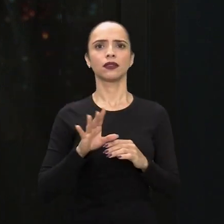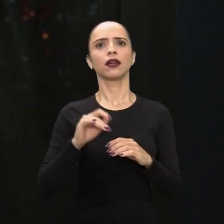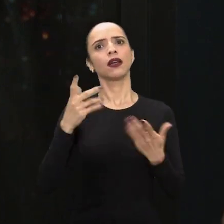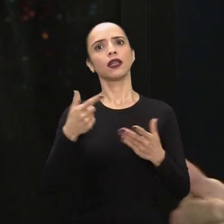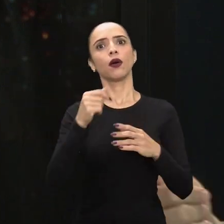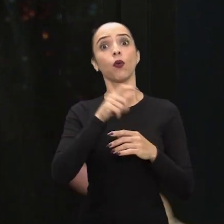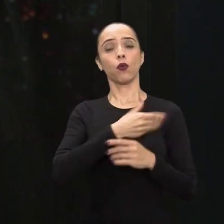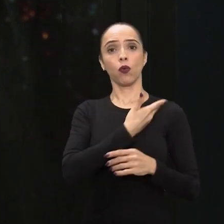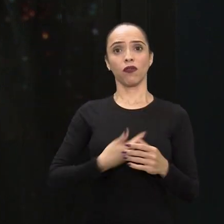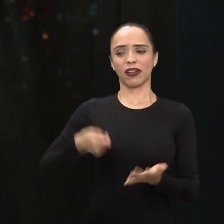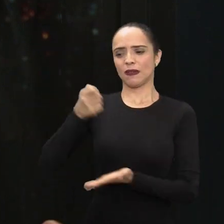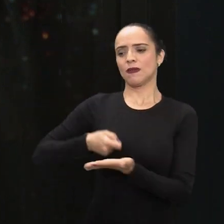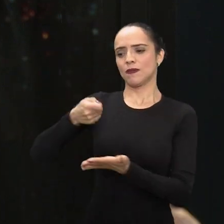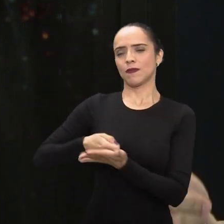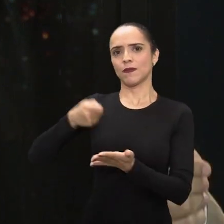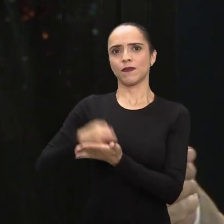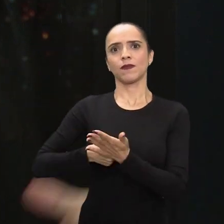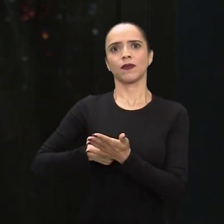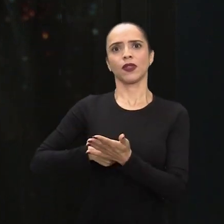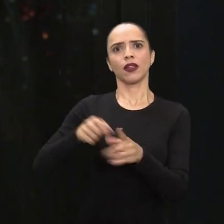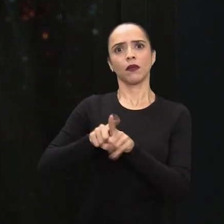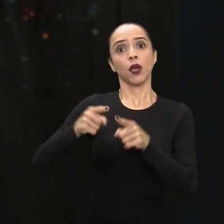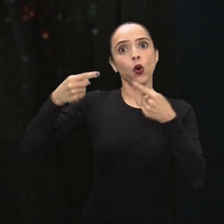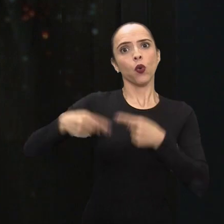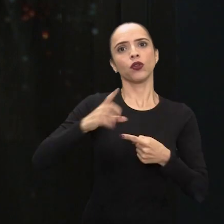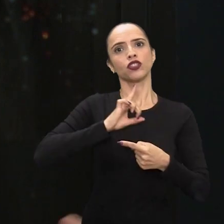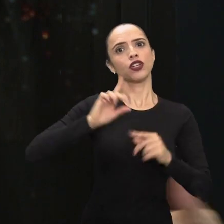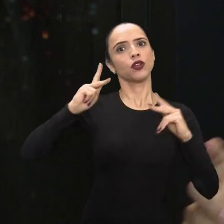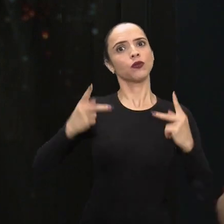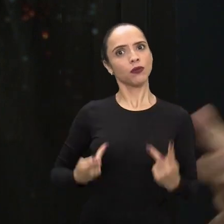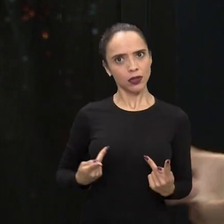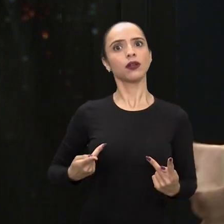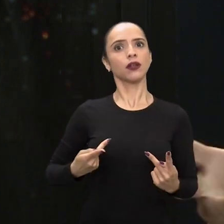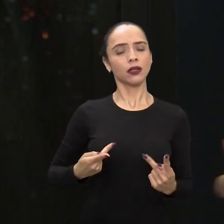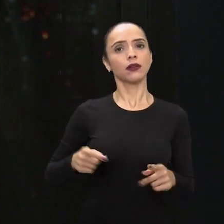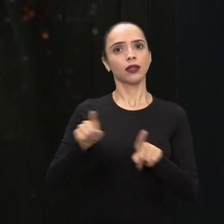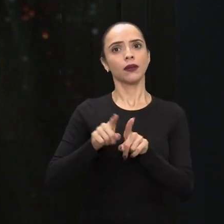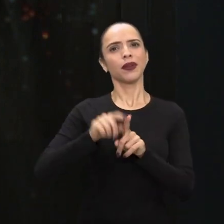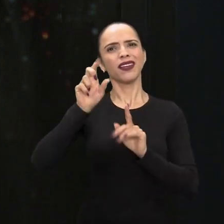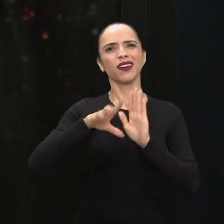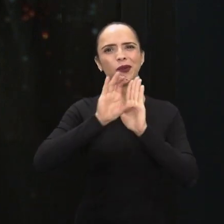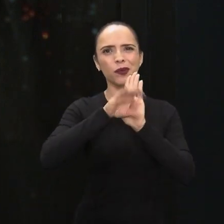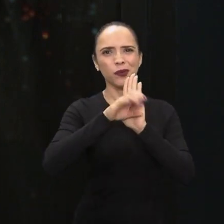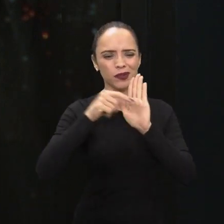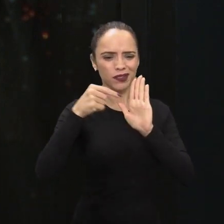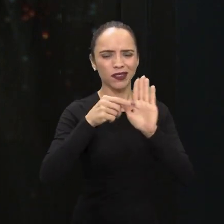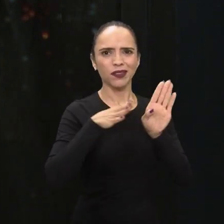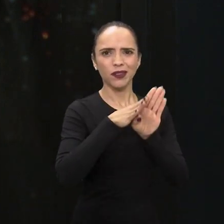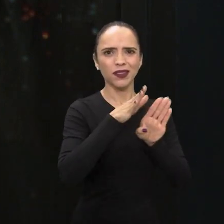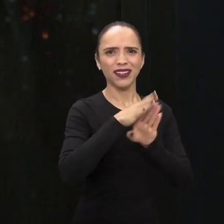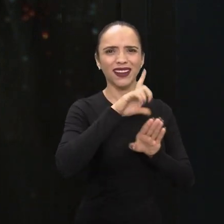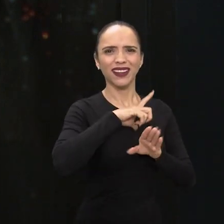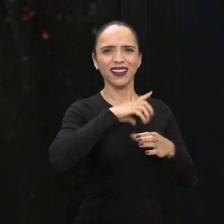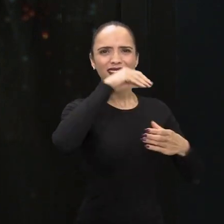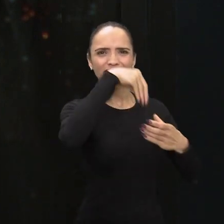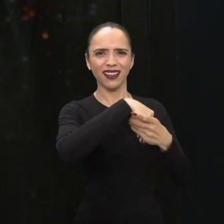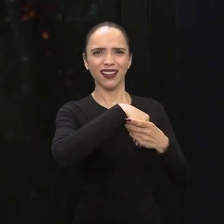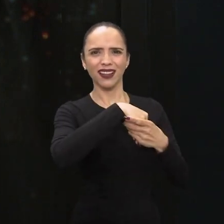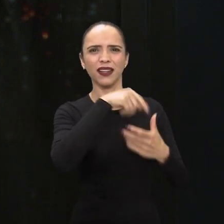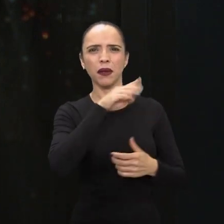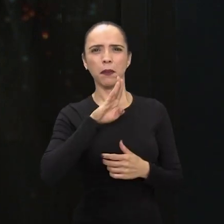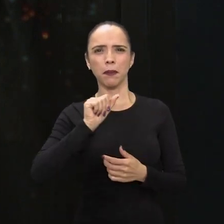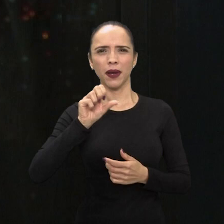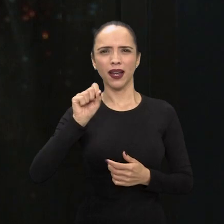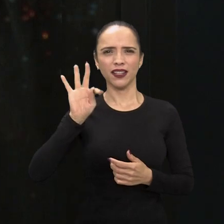pessoa que se cobrou tem uma postura dura muitas vezes violadora de direitos humanos né a gente até usa esse conceito chamado da polinização Professor